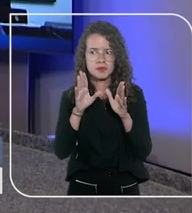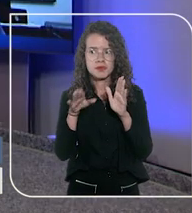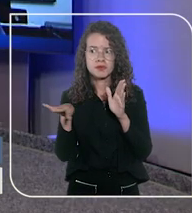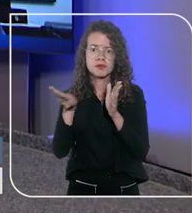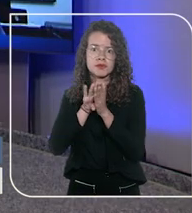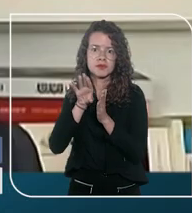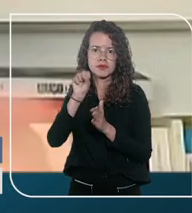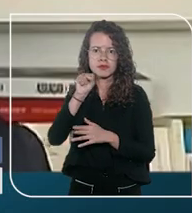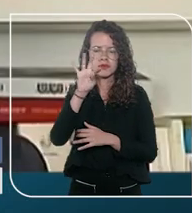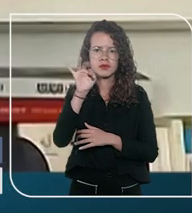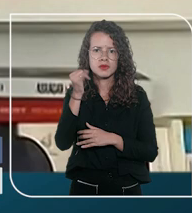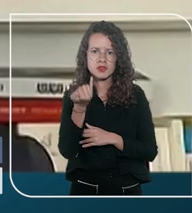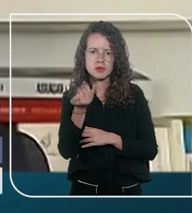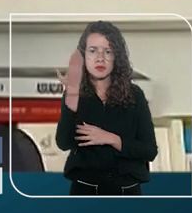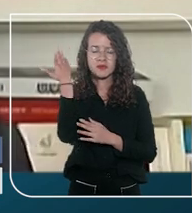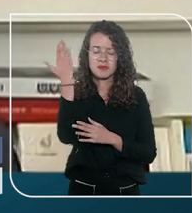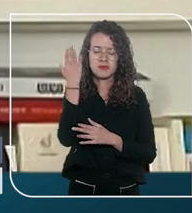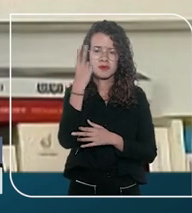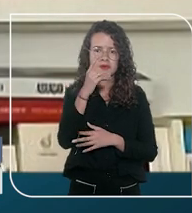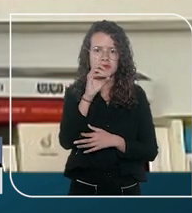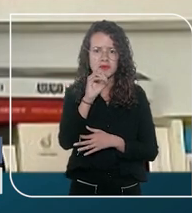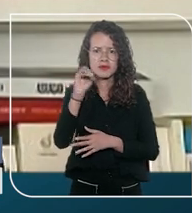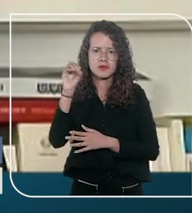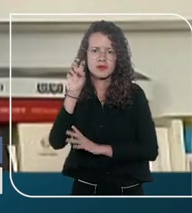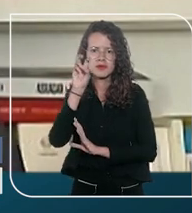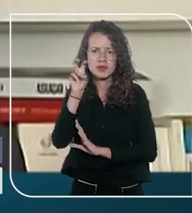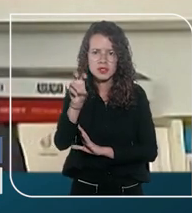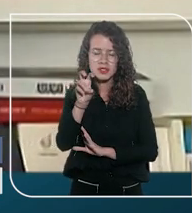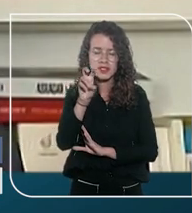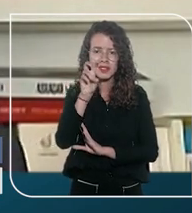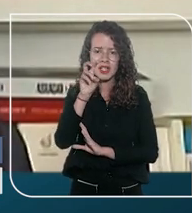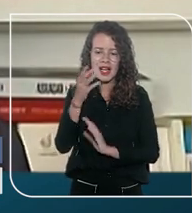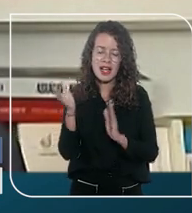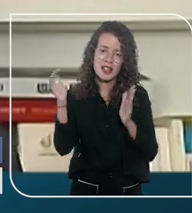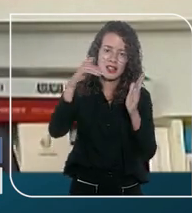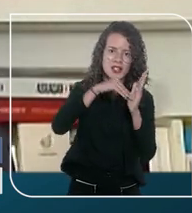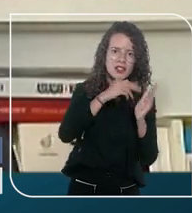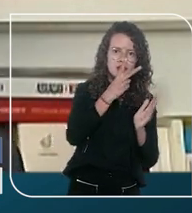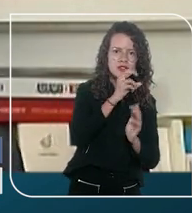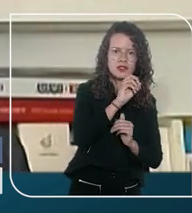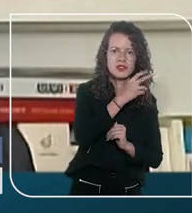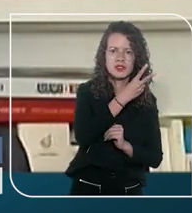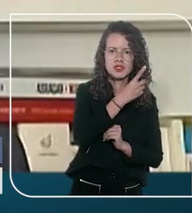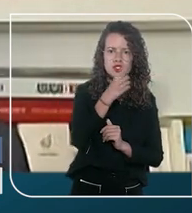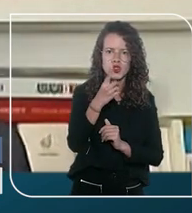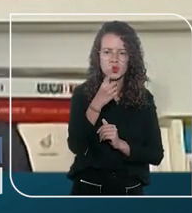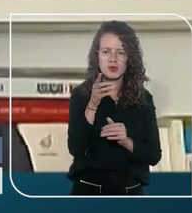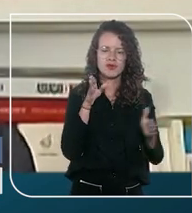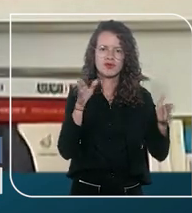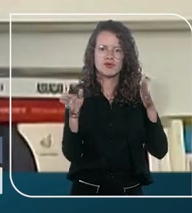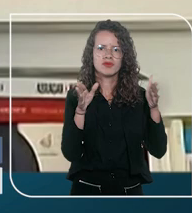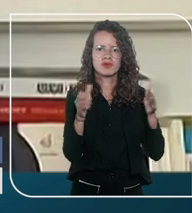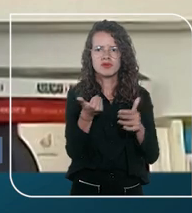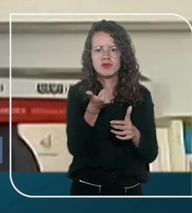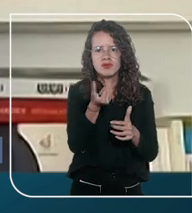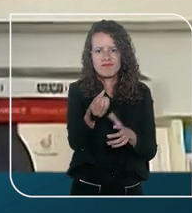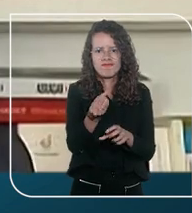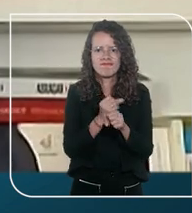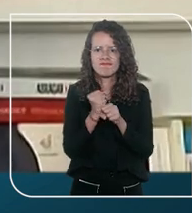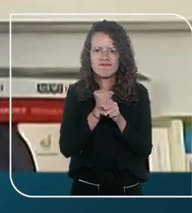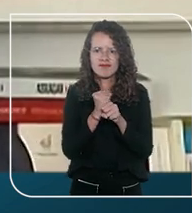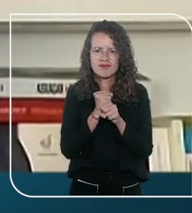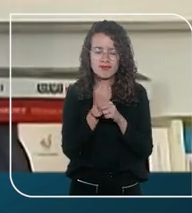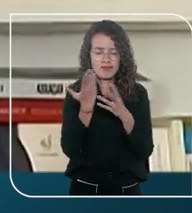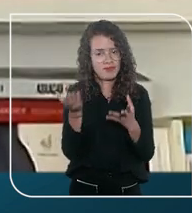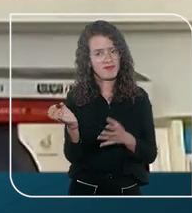STJ, 2005 para 2021 são 16 anos. Realmente aí não dá para a gente dizer que seria